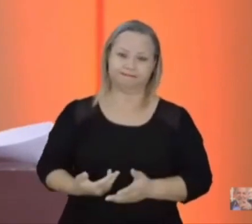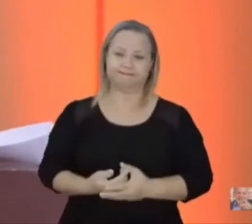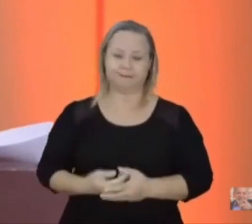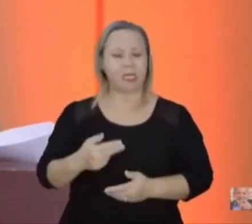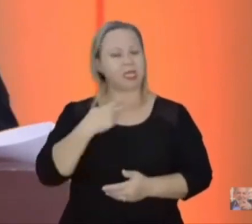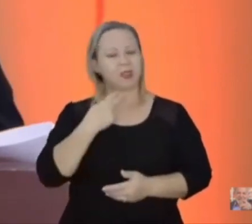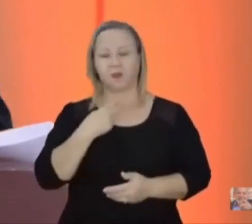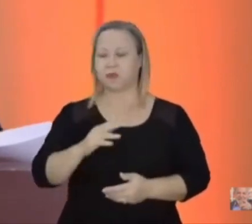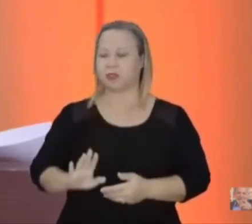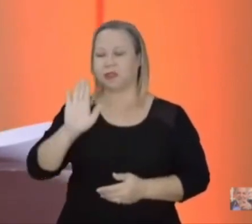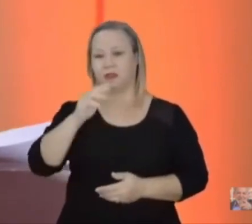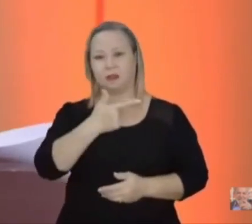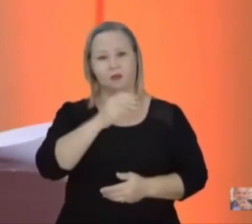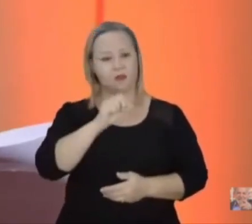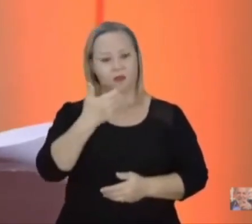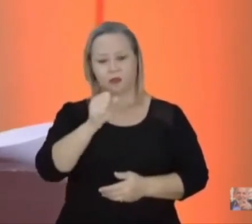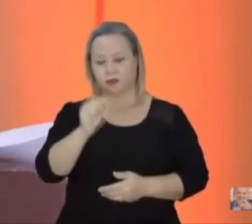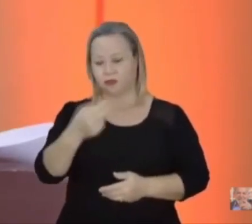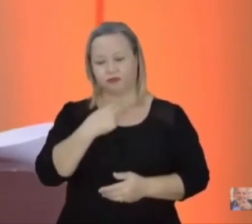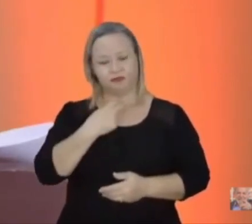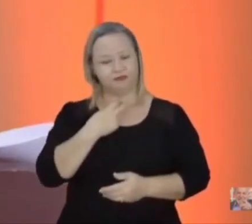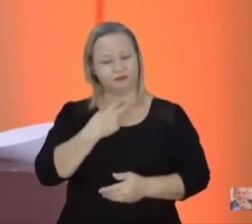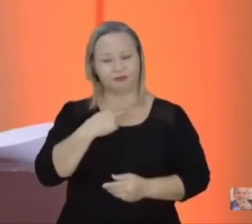2018, quando era previsível,